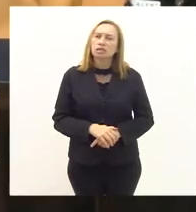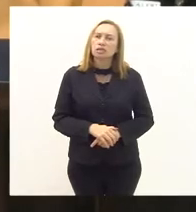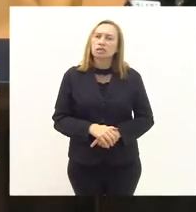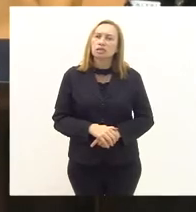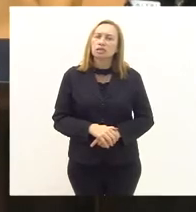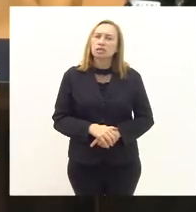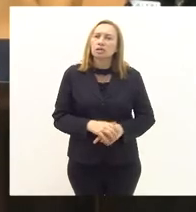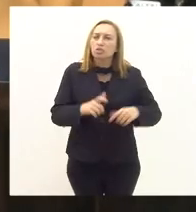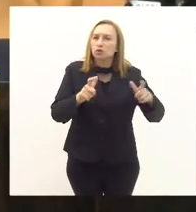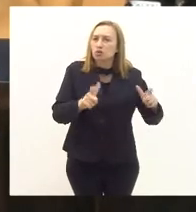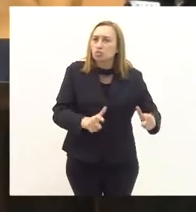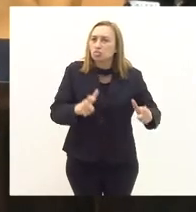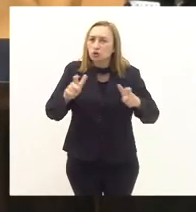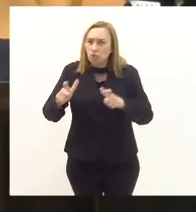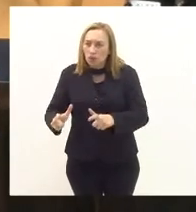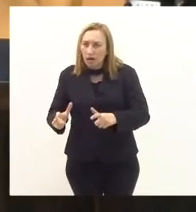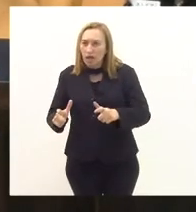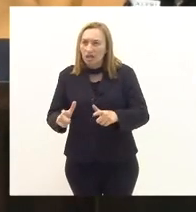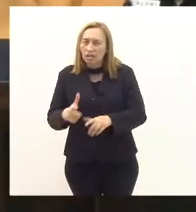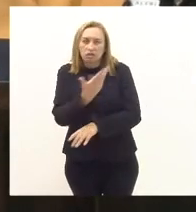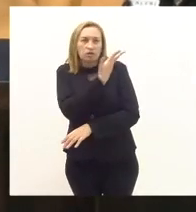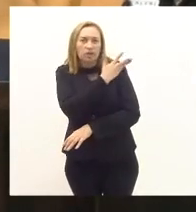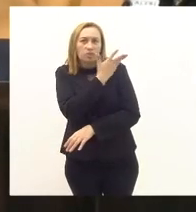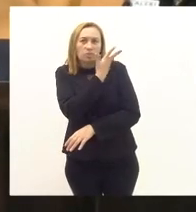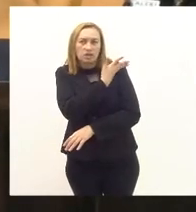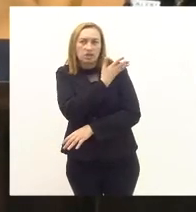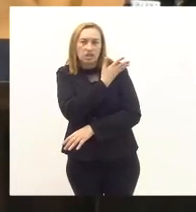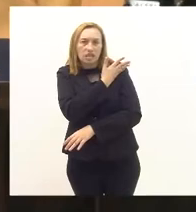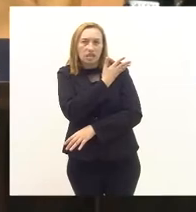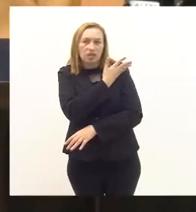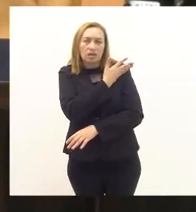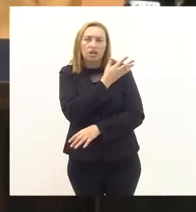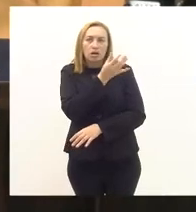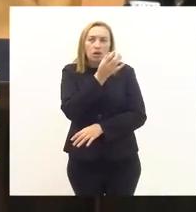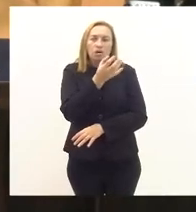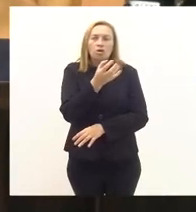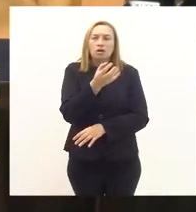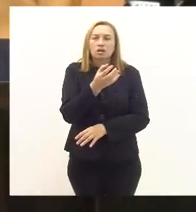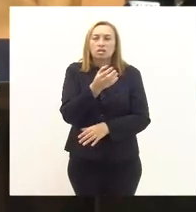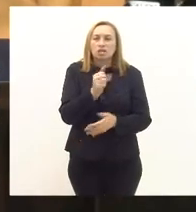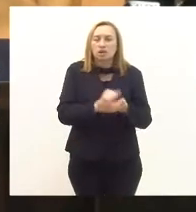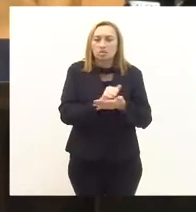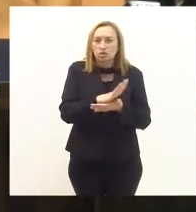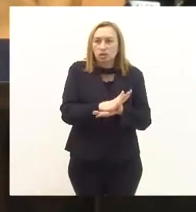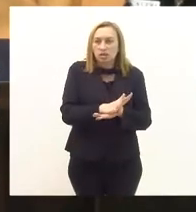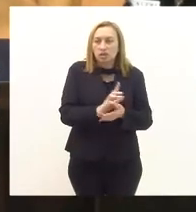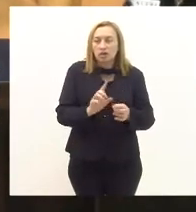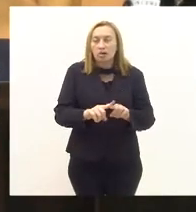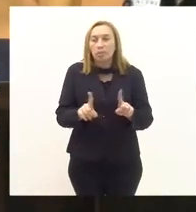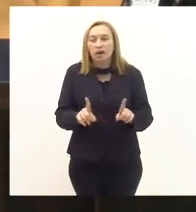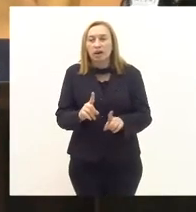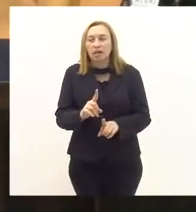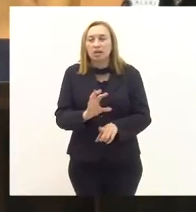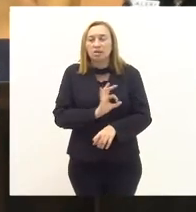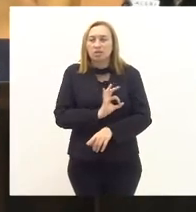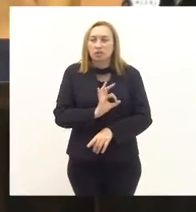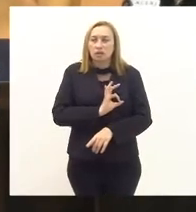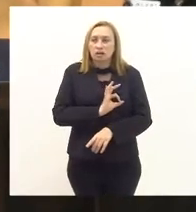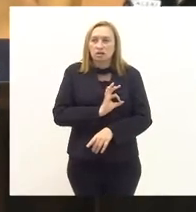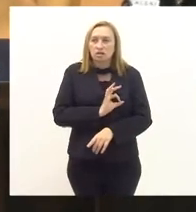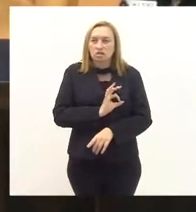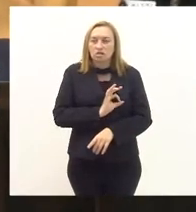os estabelecimentos que discriminem ou tolerem serão punidos, mas que os agentes públicos que se